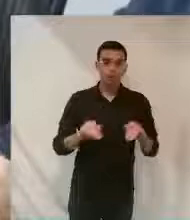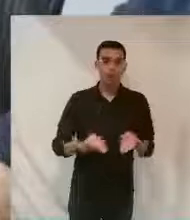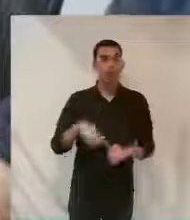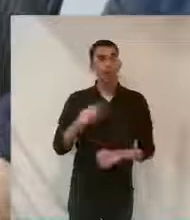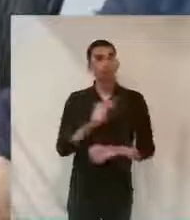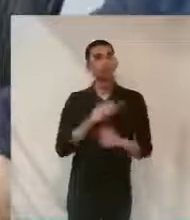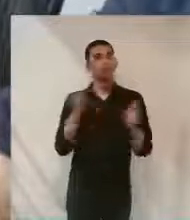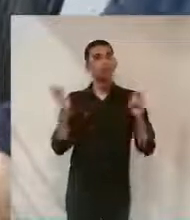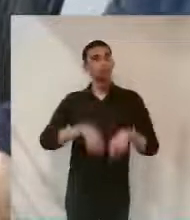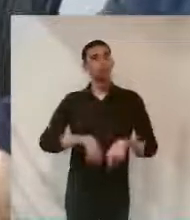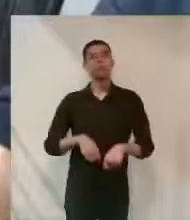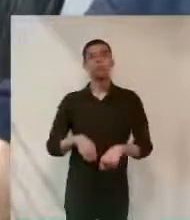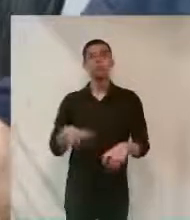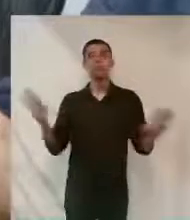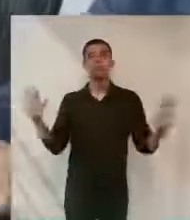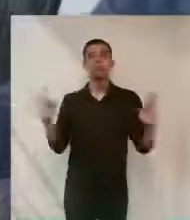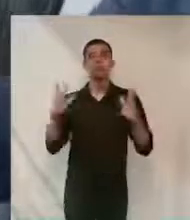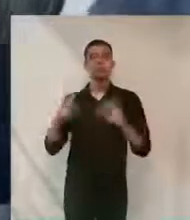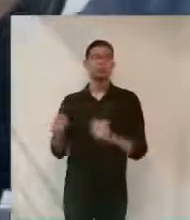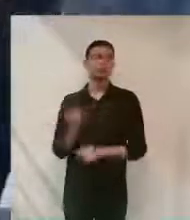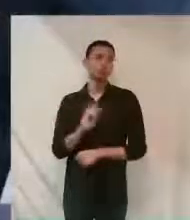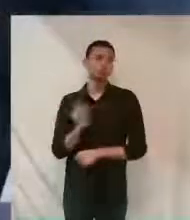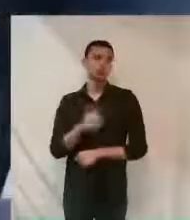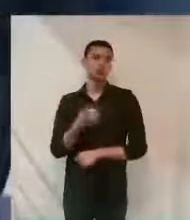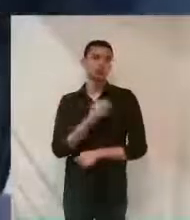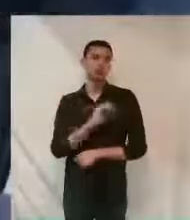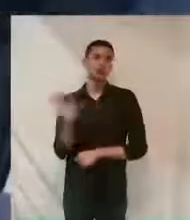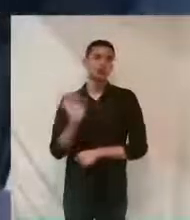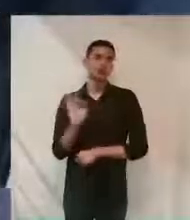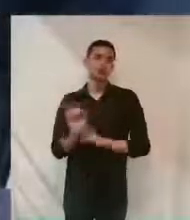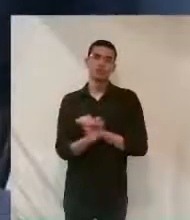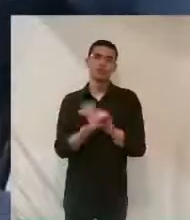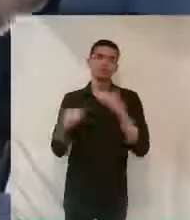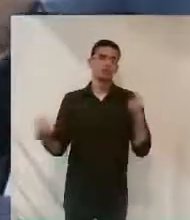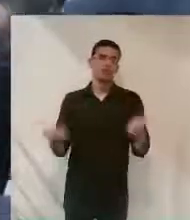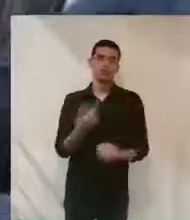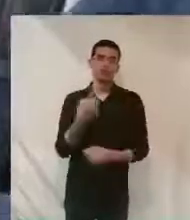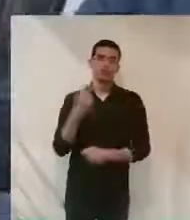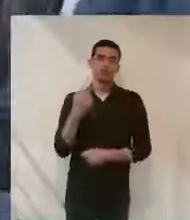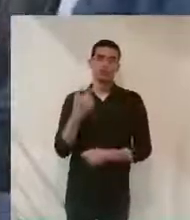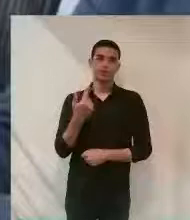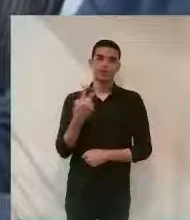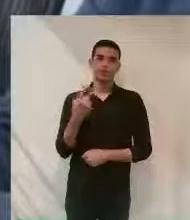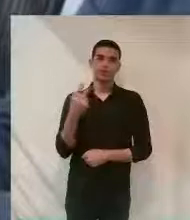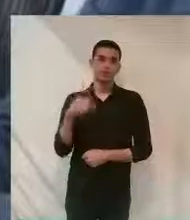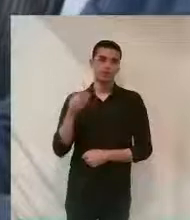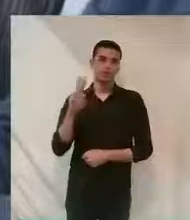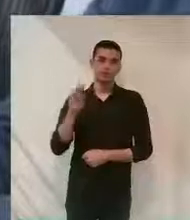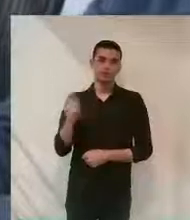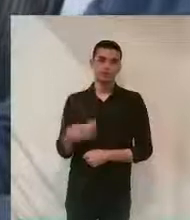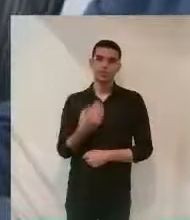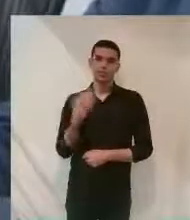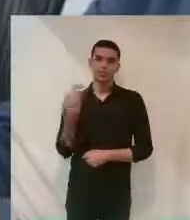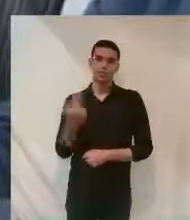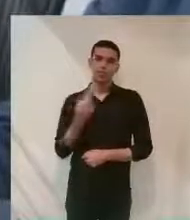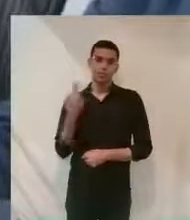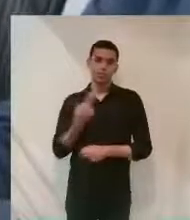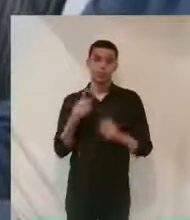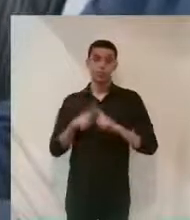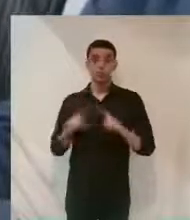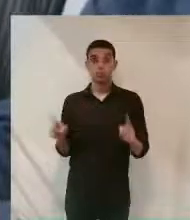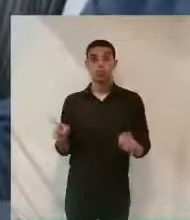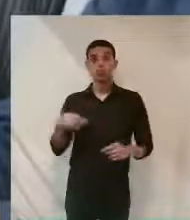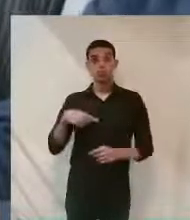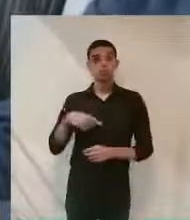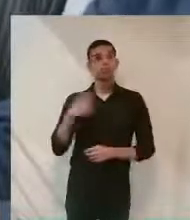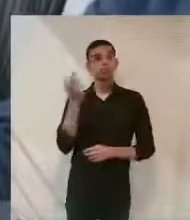vou falar que é tudo, que isso é utópico. As 27 milhões não vão, porque a gente conhece que vai ter muita perda de processo. Mas uma boa parte